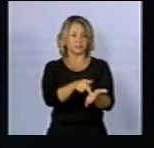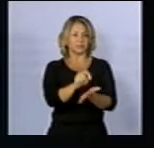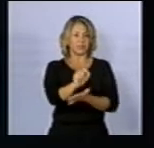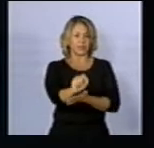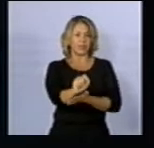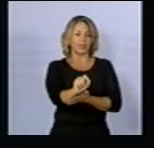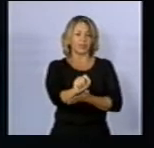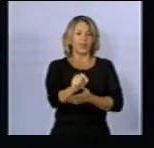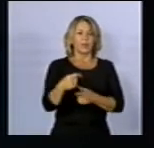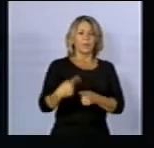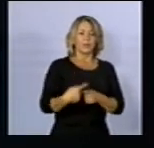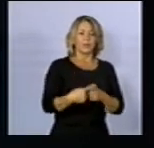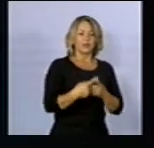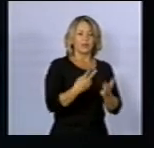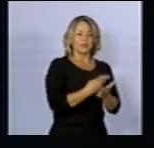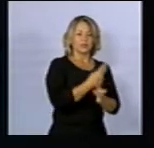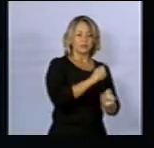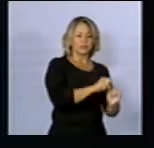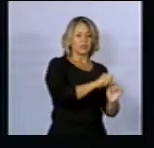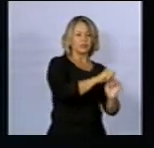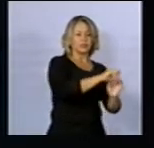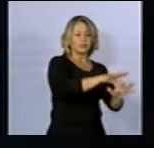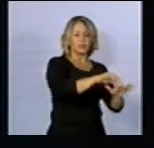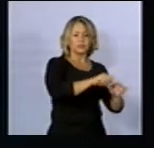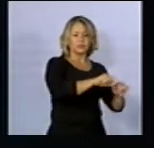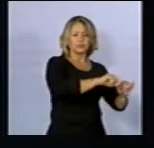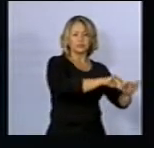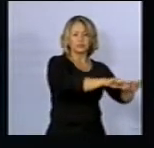tem esse fluxo, então,